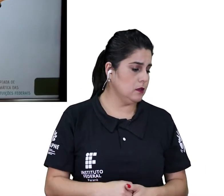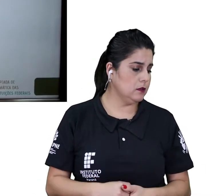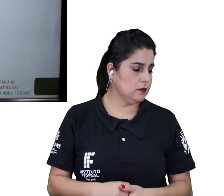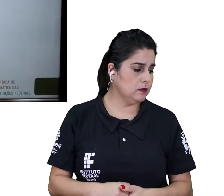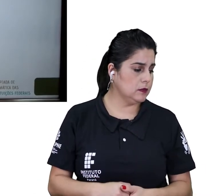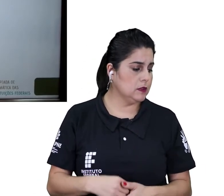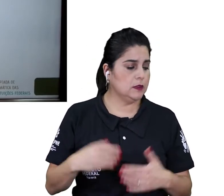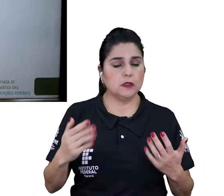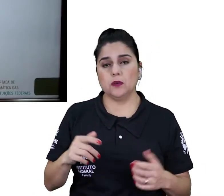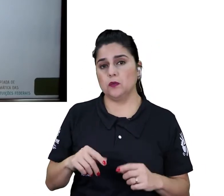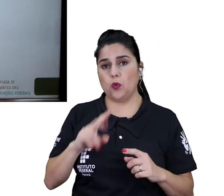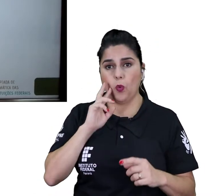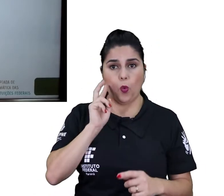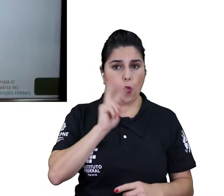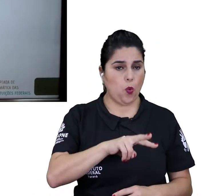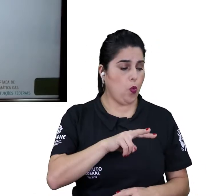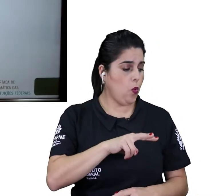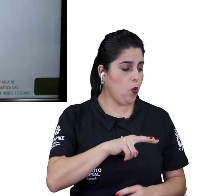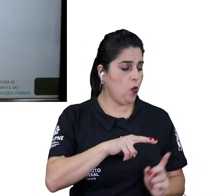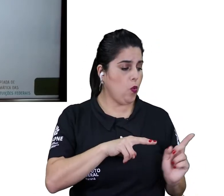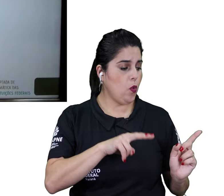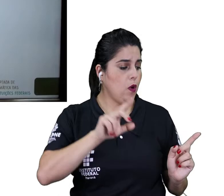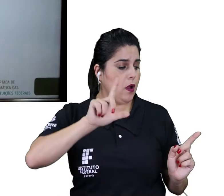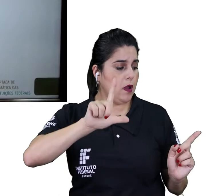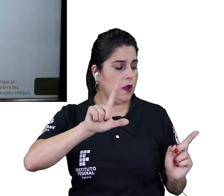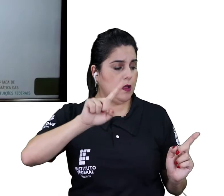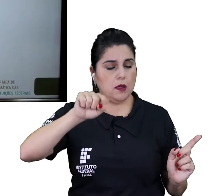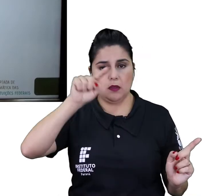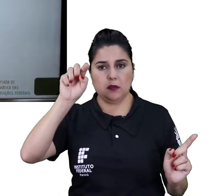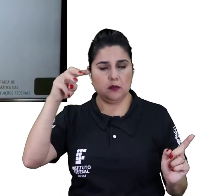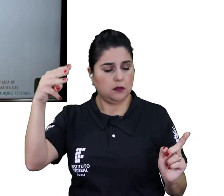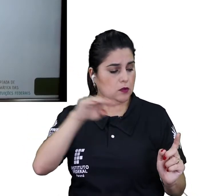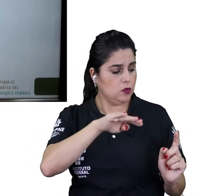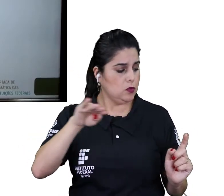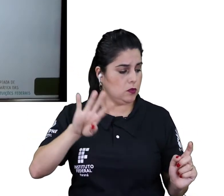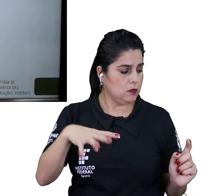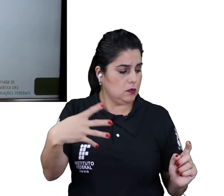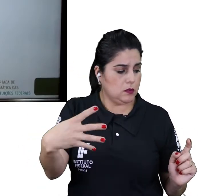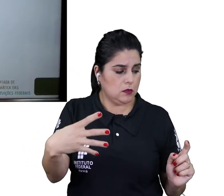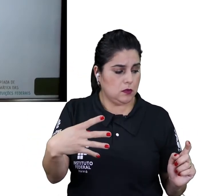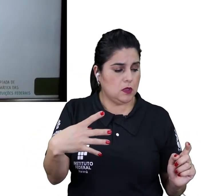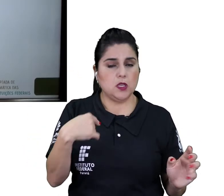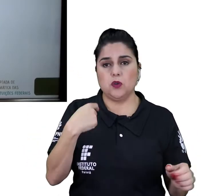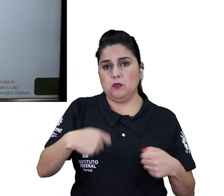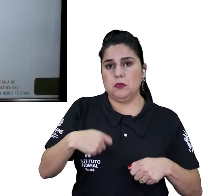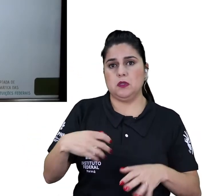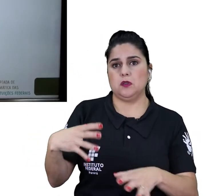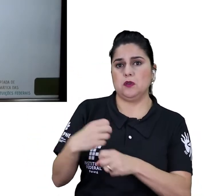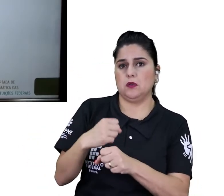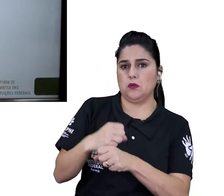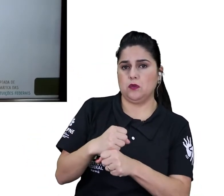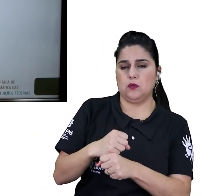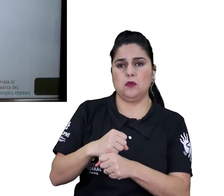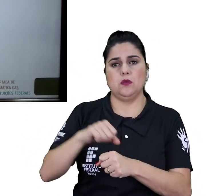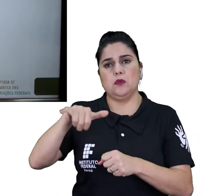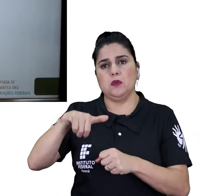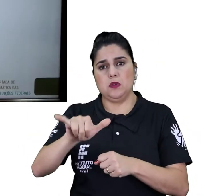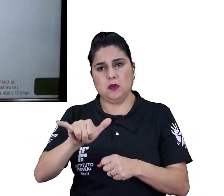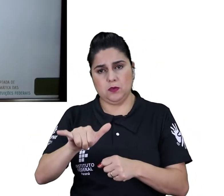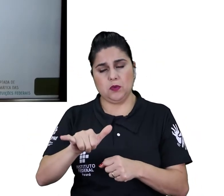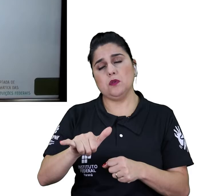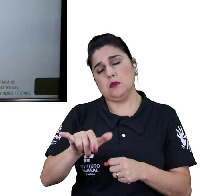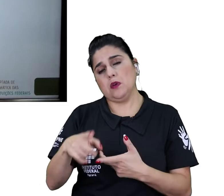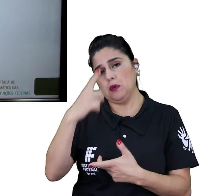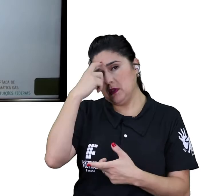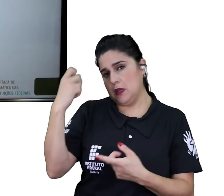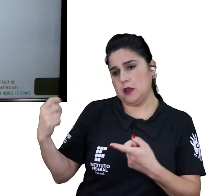vale L raiz de 3 sobre 4. E eu preciso calcular o y. A ideia é análoga a